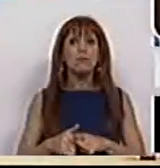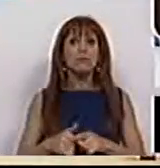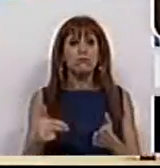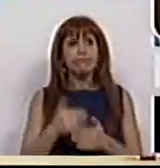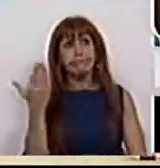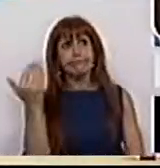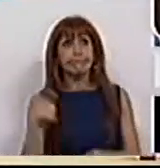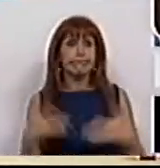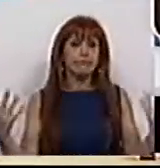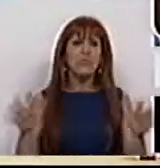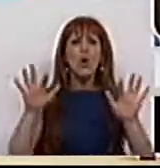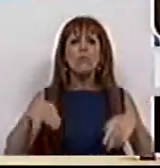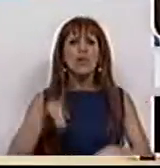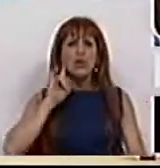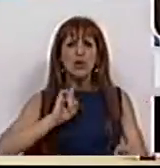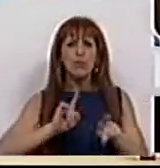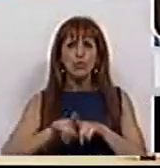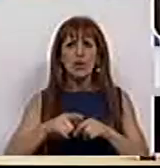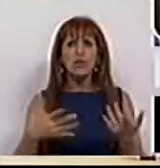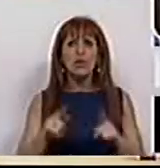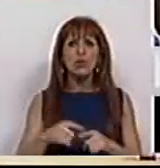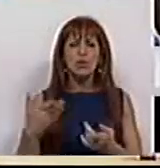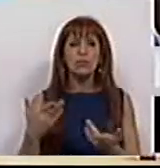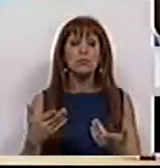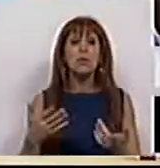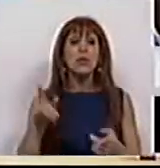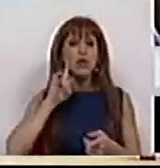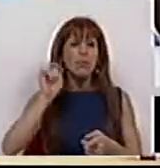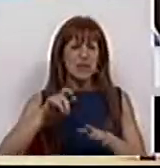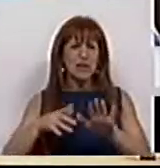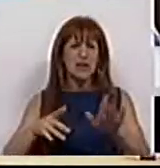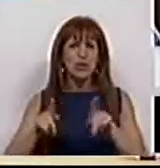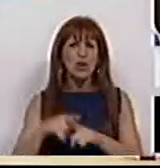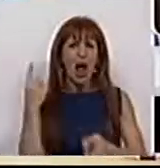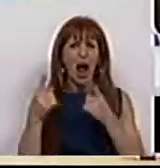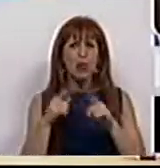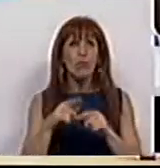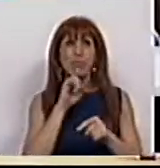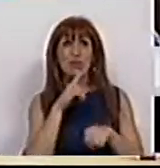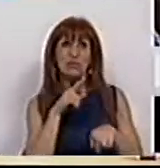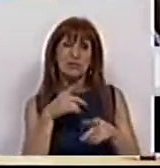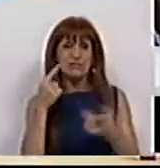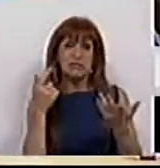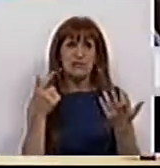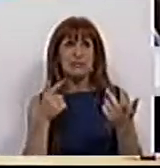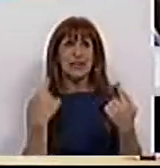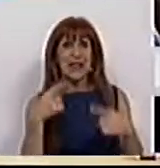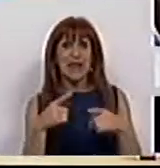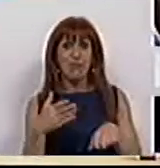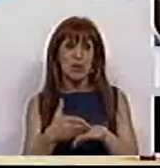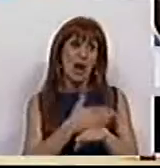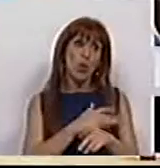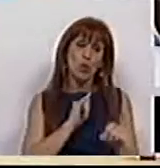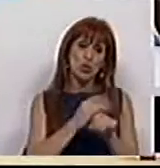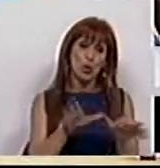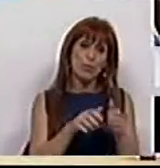aliás, a disponibilidade da maioria. Concluirei, Sra. Presidente, com alguma disponibilidade como teve para